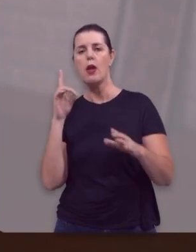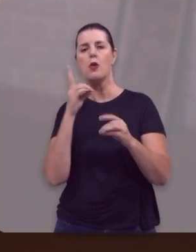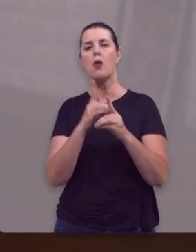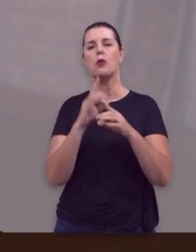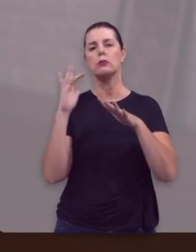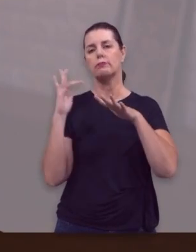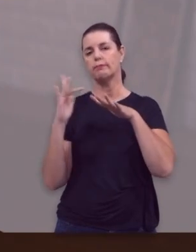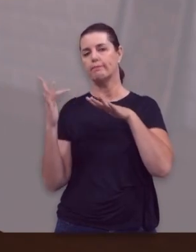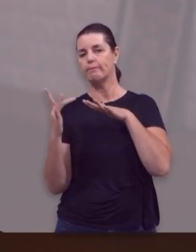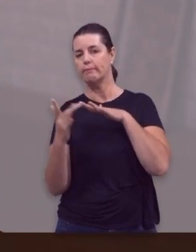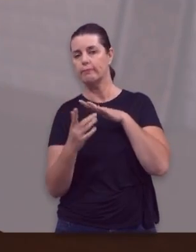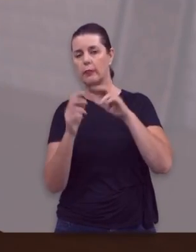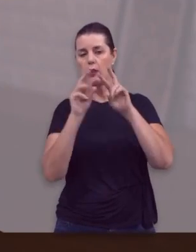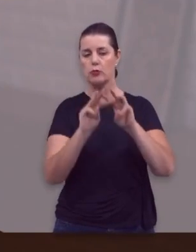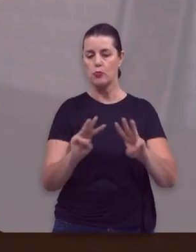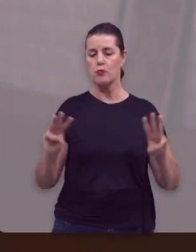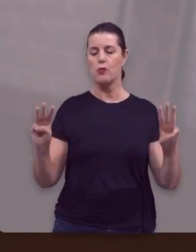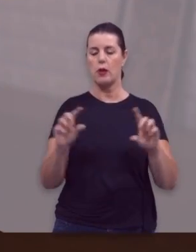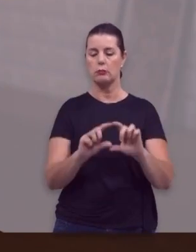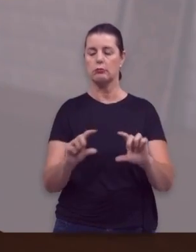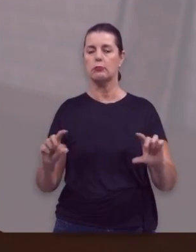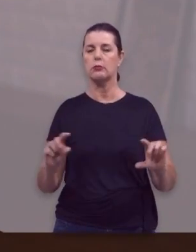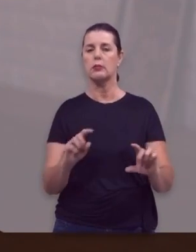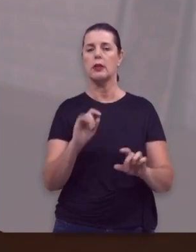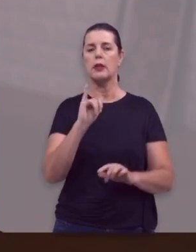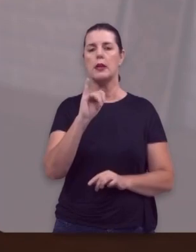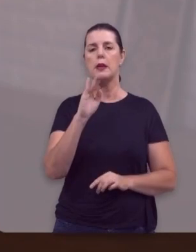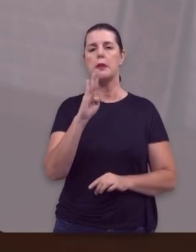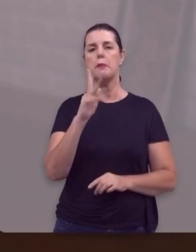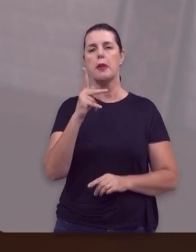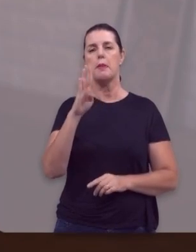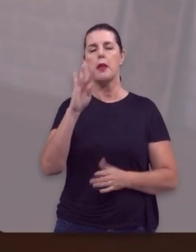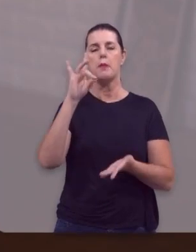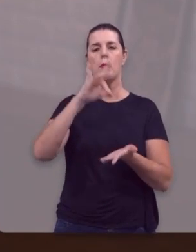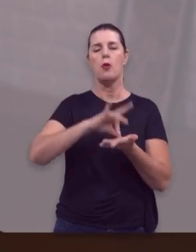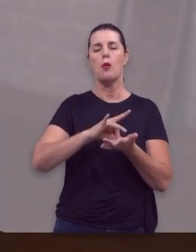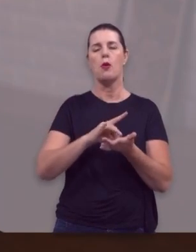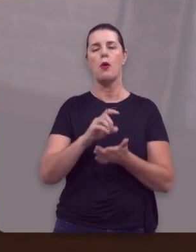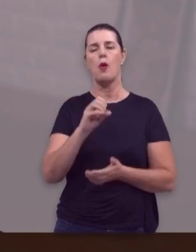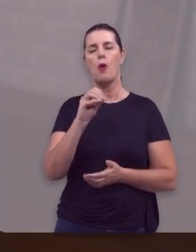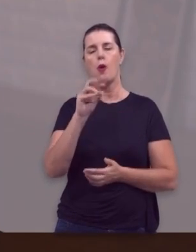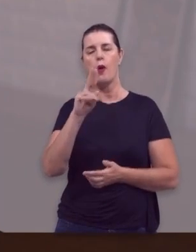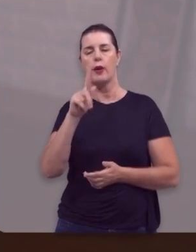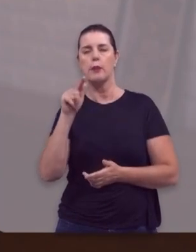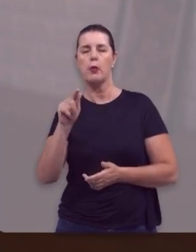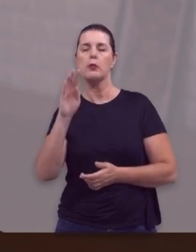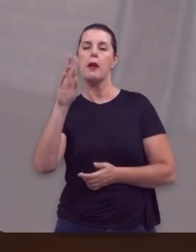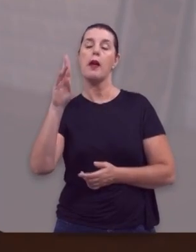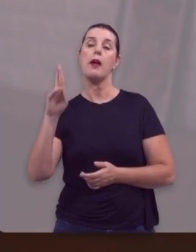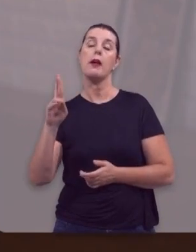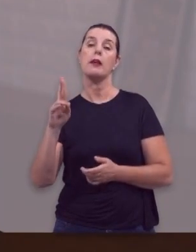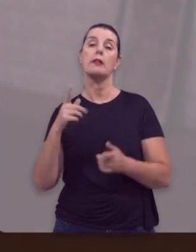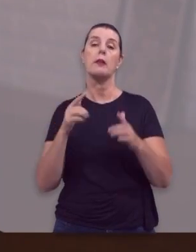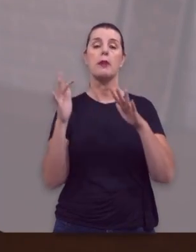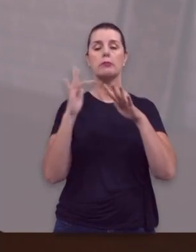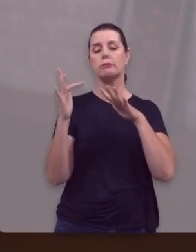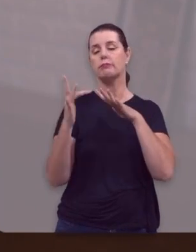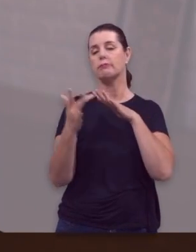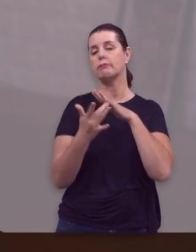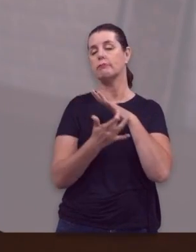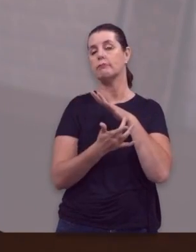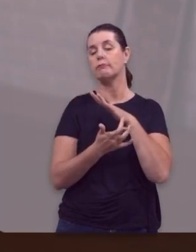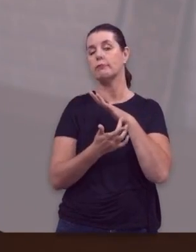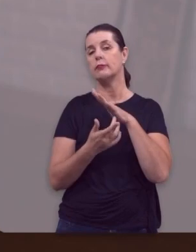na internet, o site está aparecendo por aí, ipb.org.br, também nas mídias sociais, sempre buscando pelo